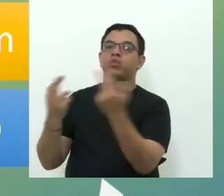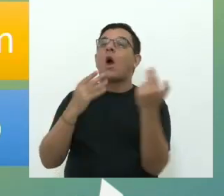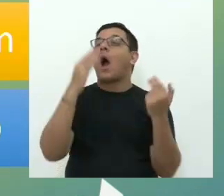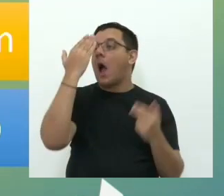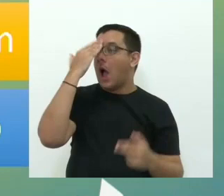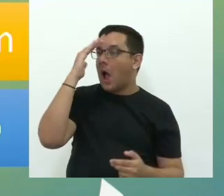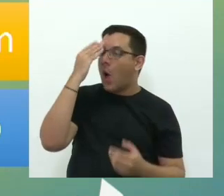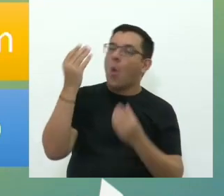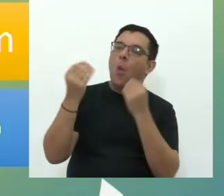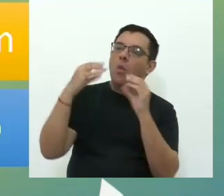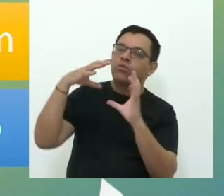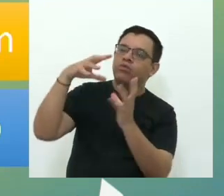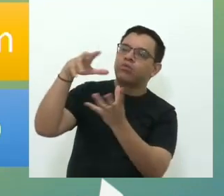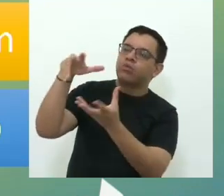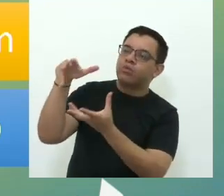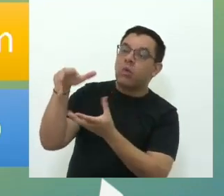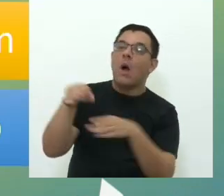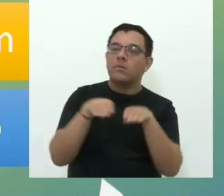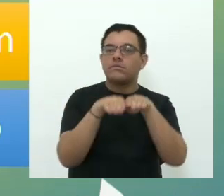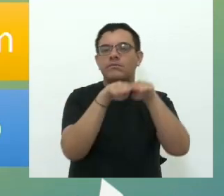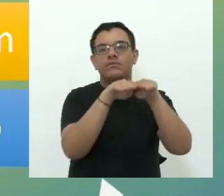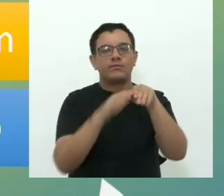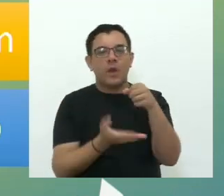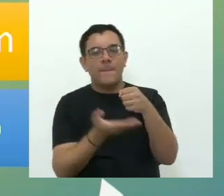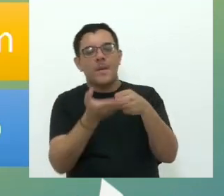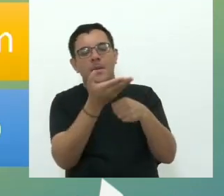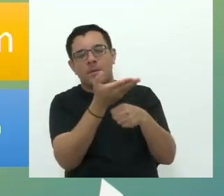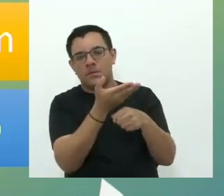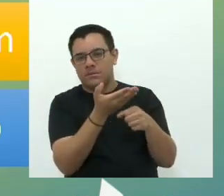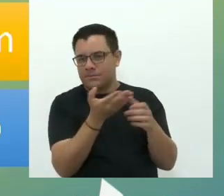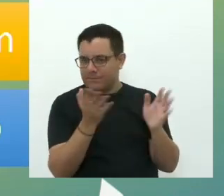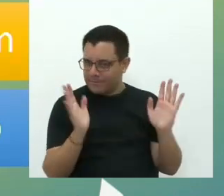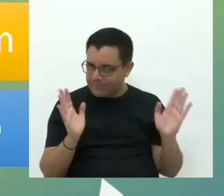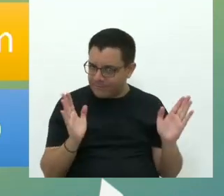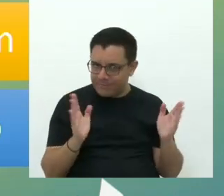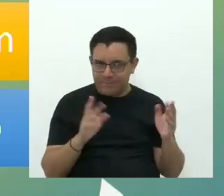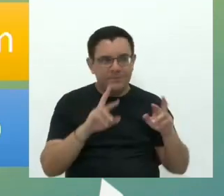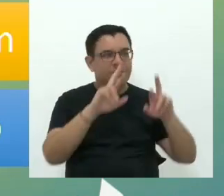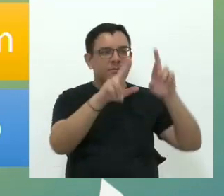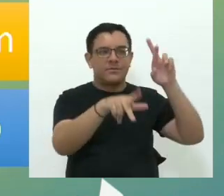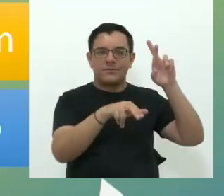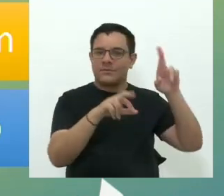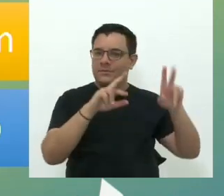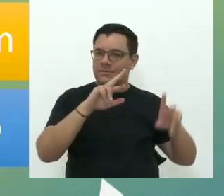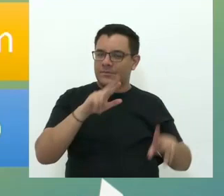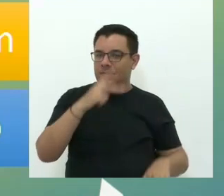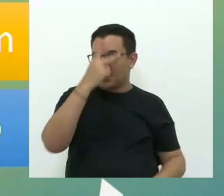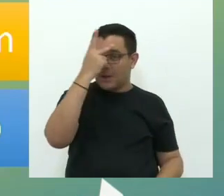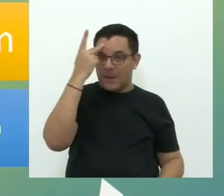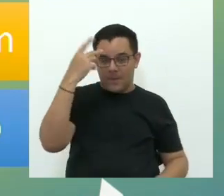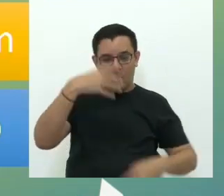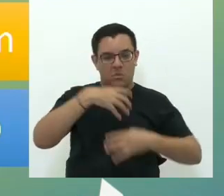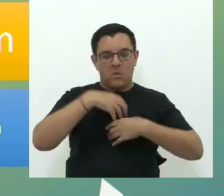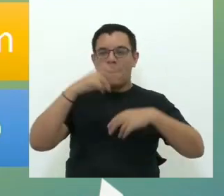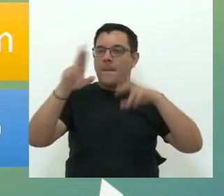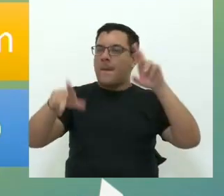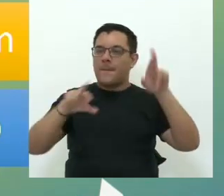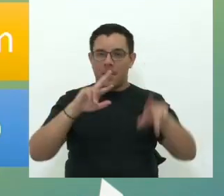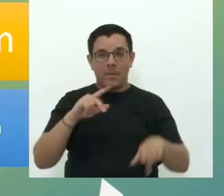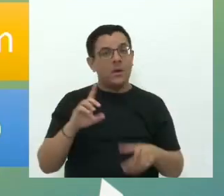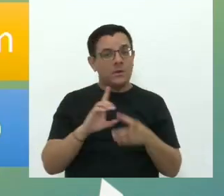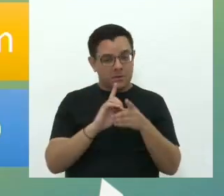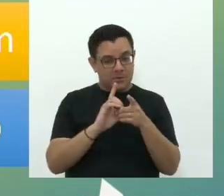os fatos do mundo no mesmo nível A gente precisa saber dialogar com diversos tipos de pessoas Estamos numa democracia lembrem-se